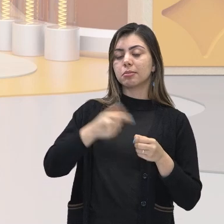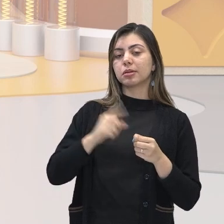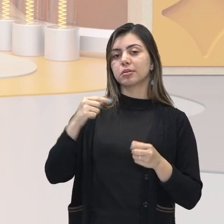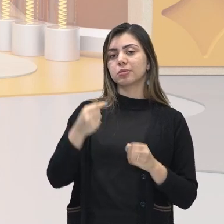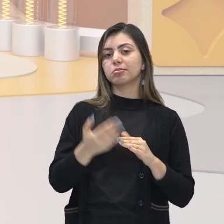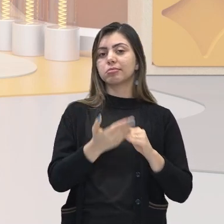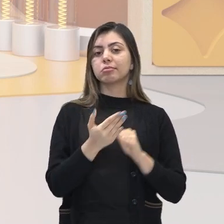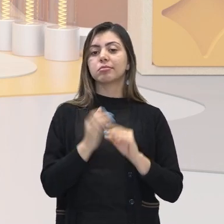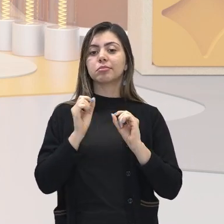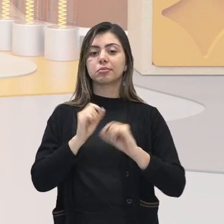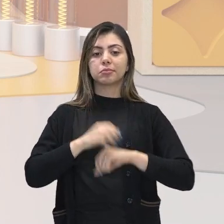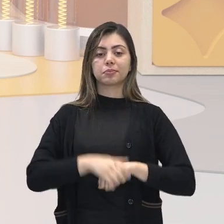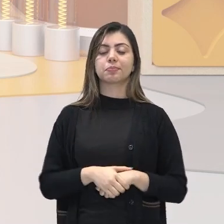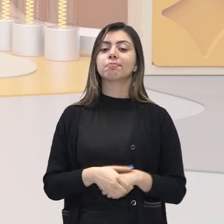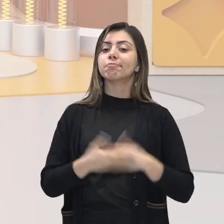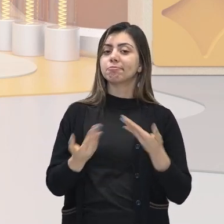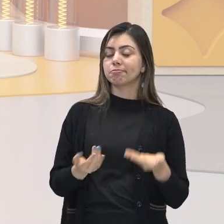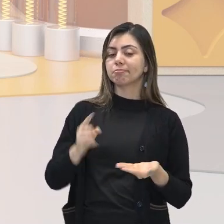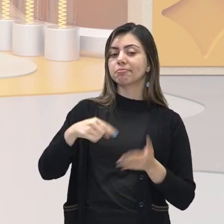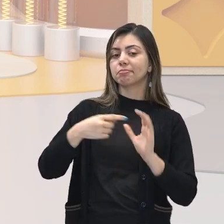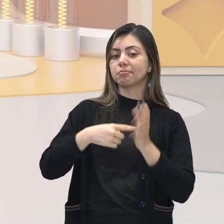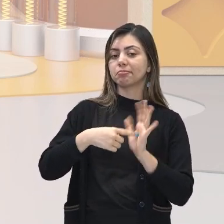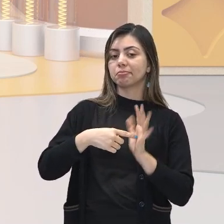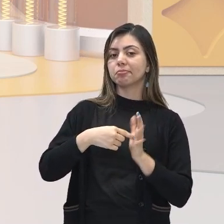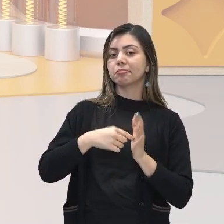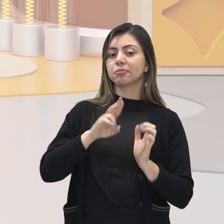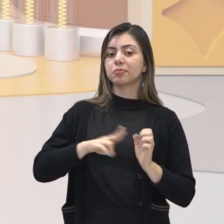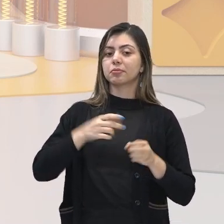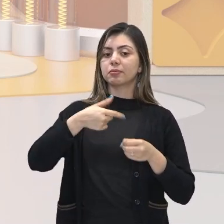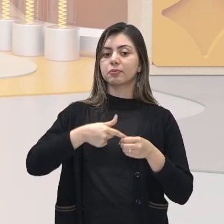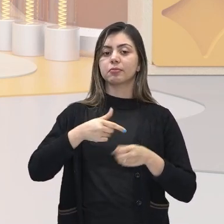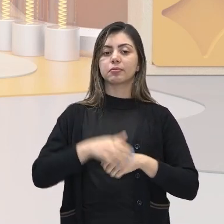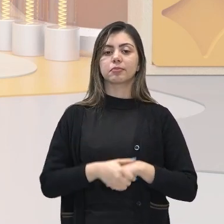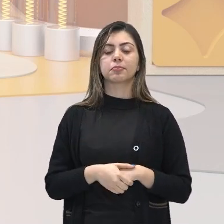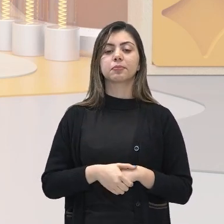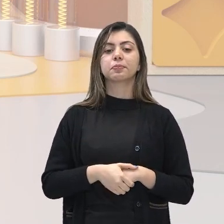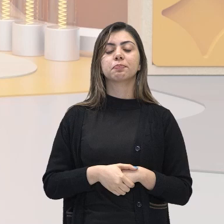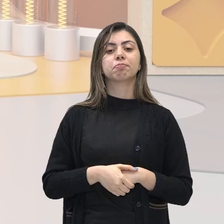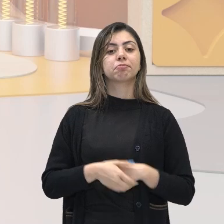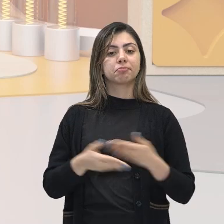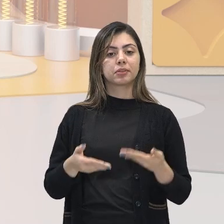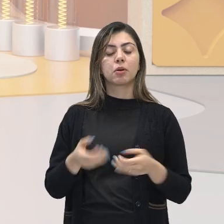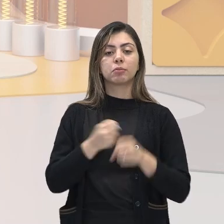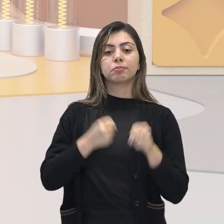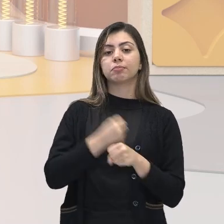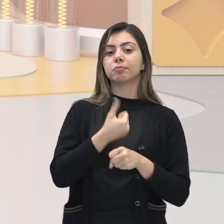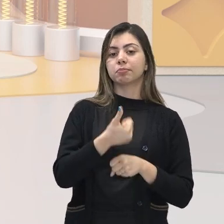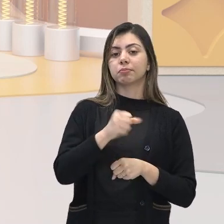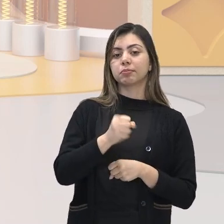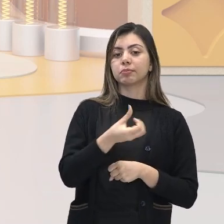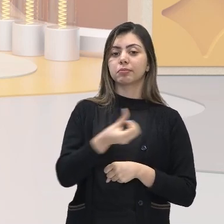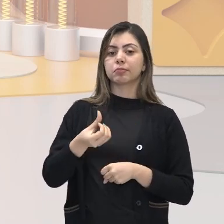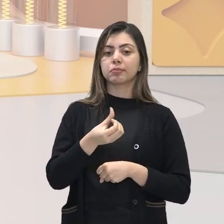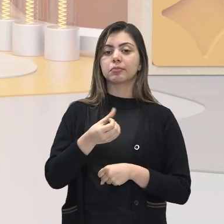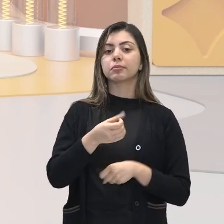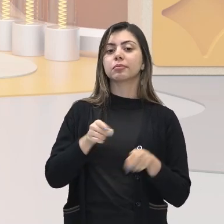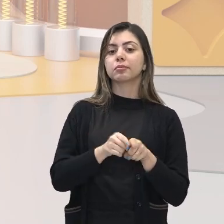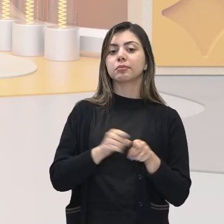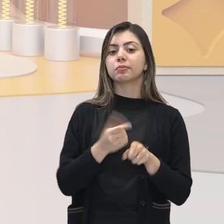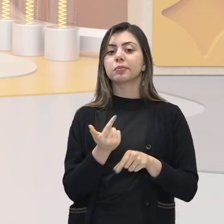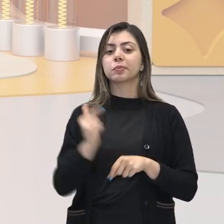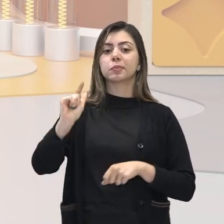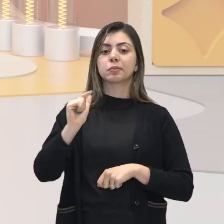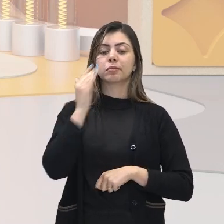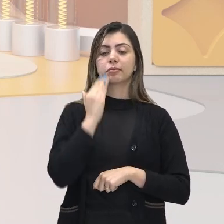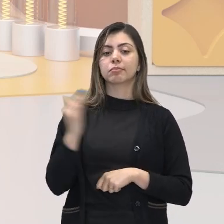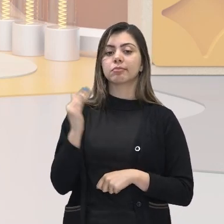humanidade, temos aí o motor a gasolina. Ainda em 1866, nós vamos ter também o surgimento